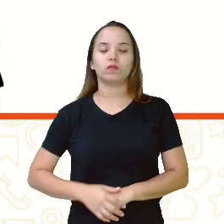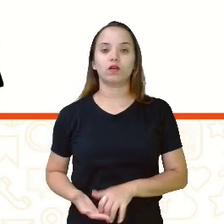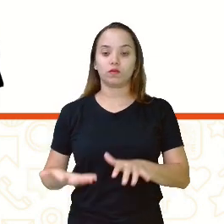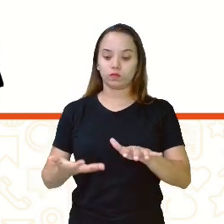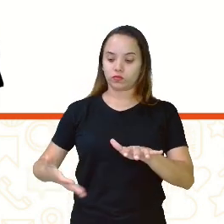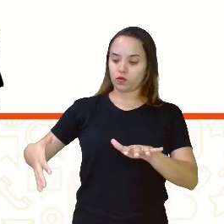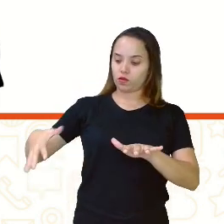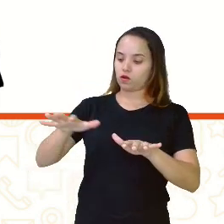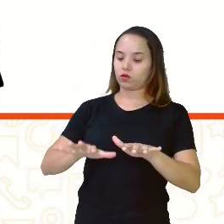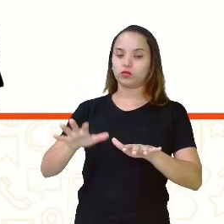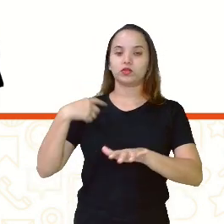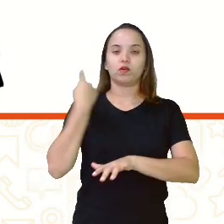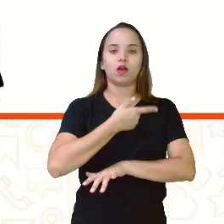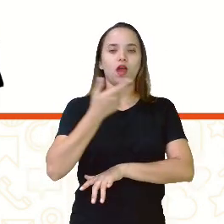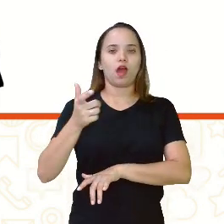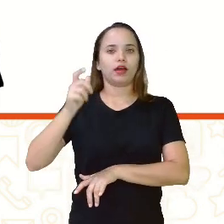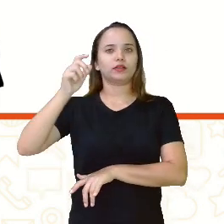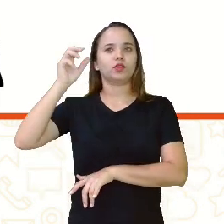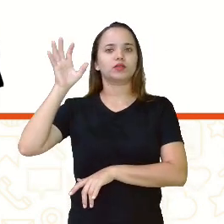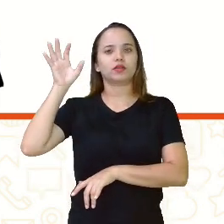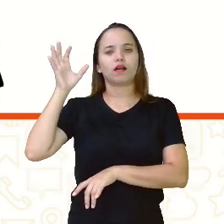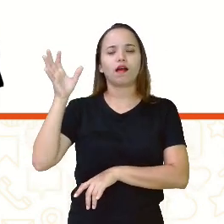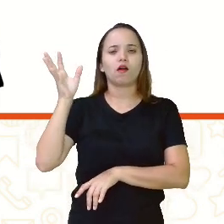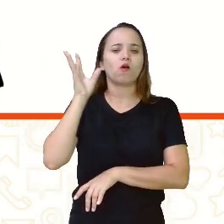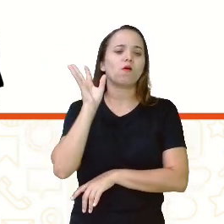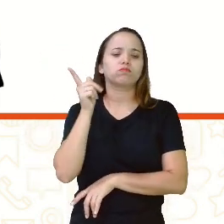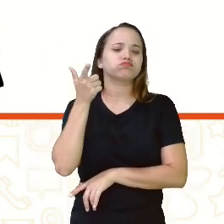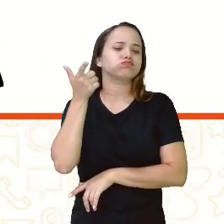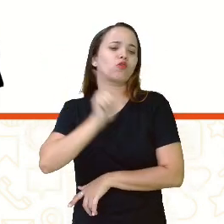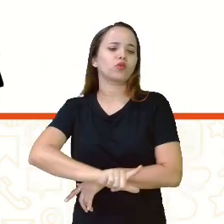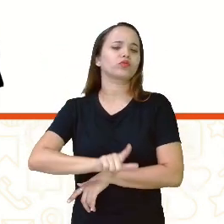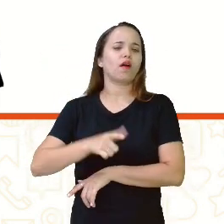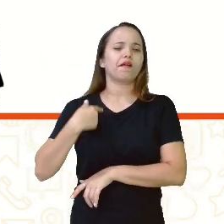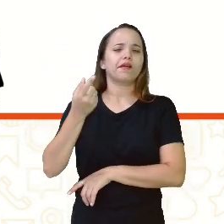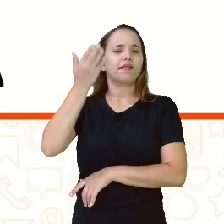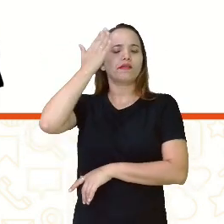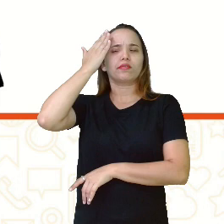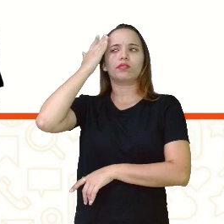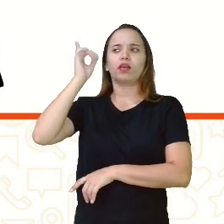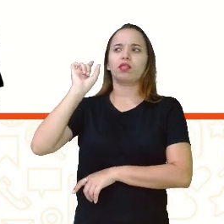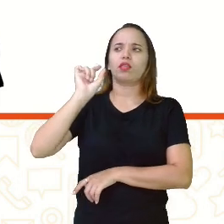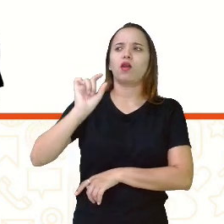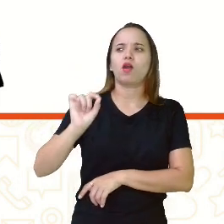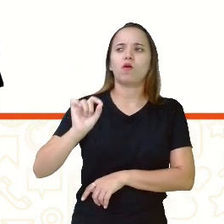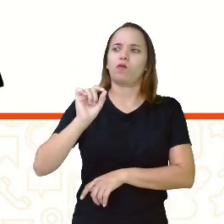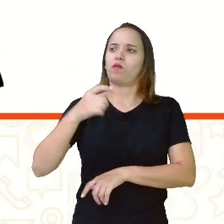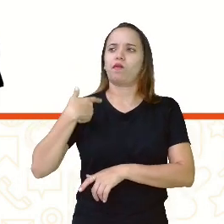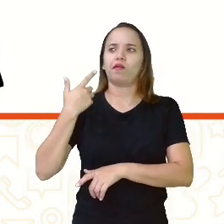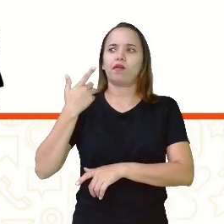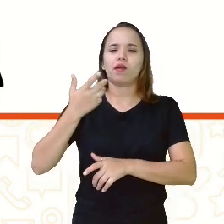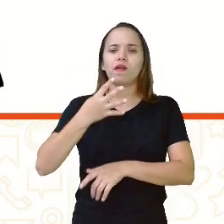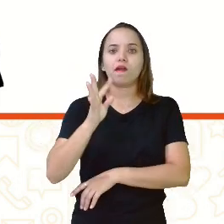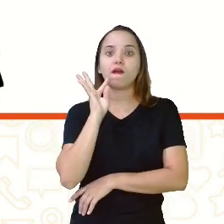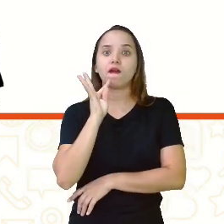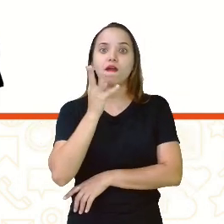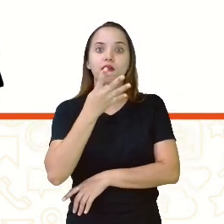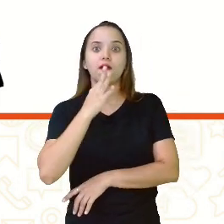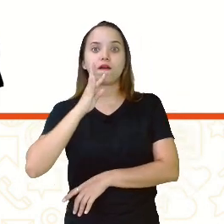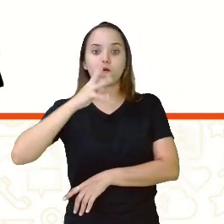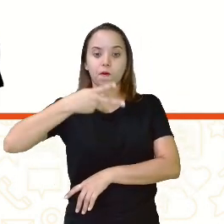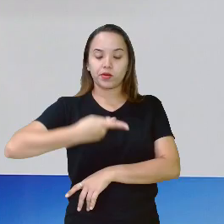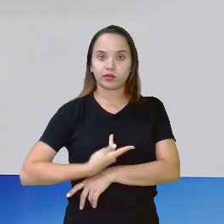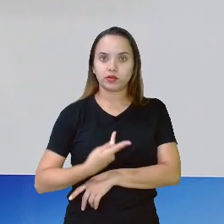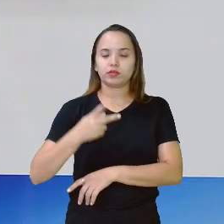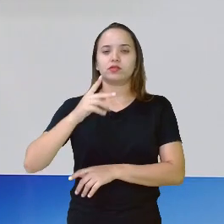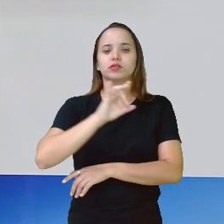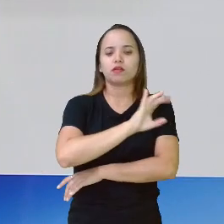entender e reconhecer o outro e assim ter o privilégio de conviver e compartilhar com pessoas diferentes de